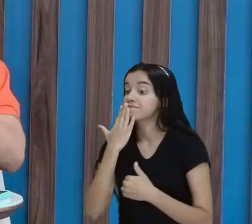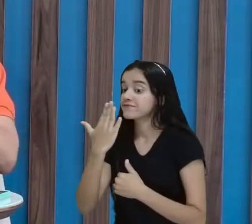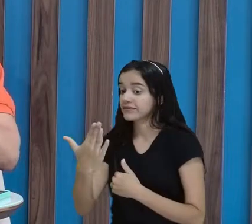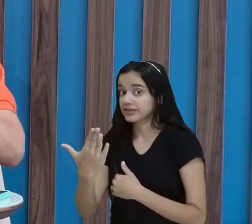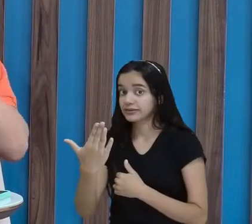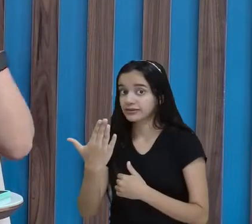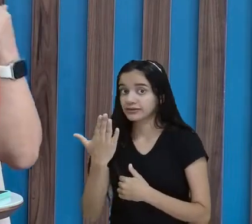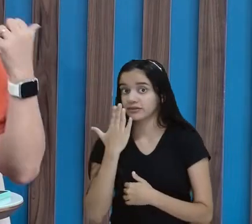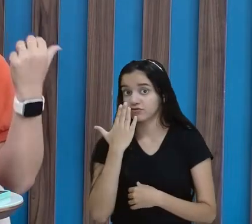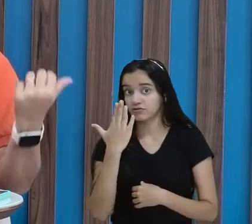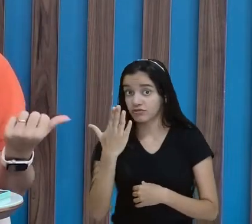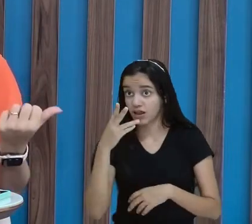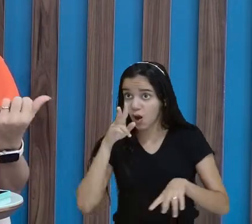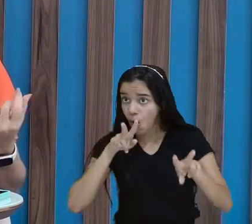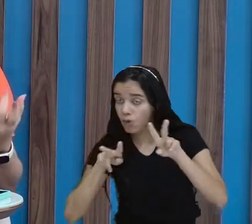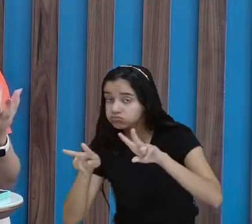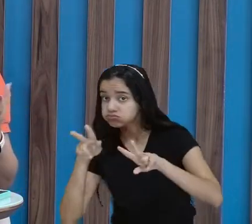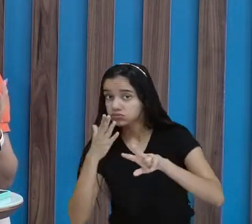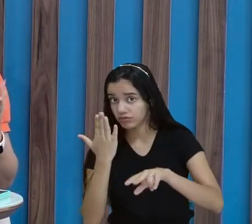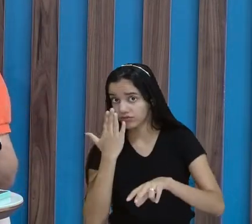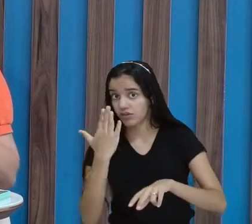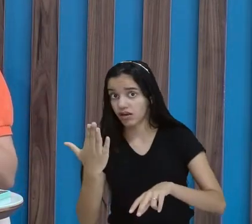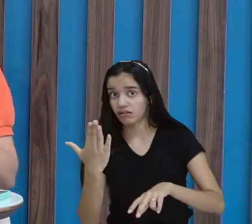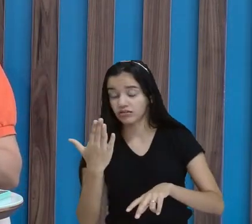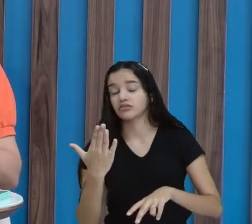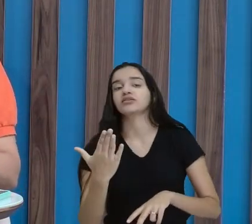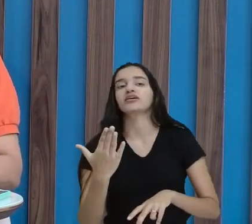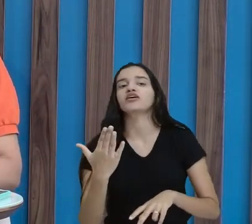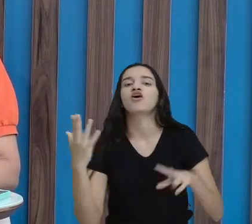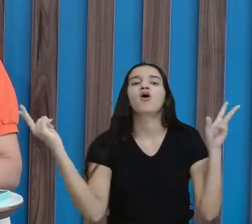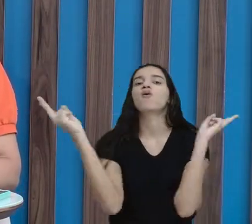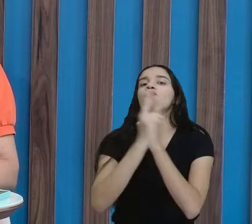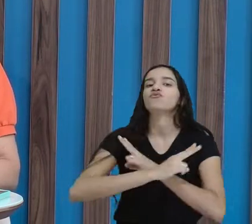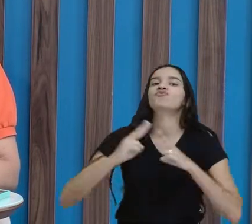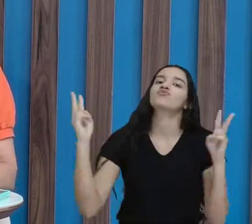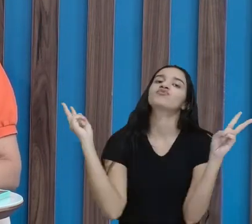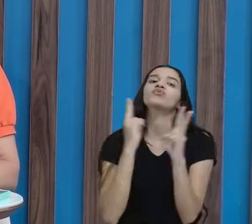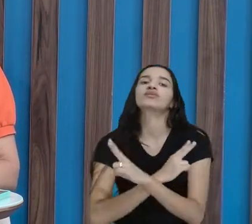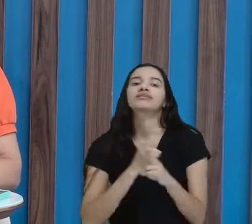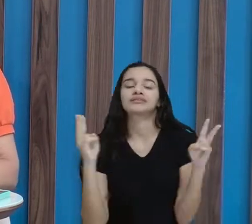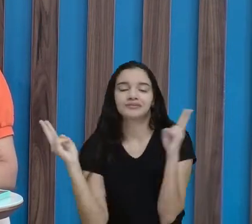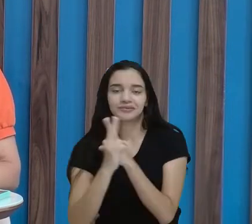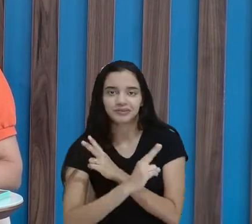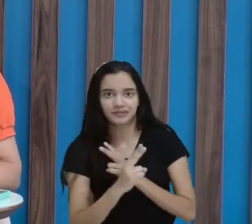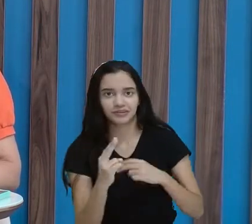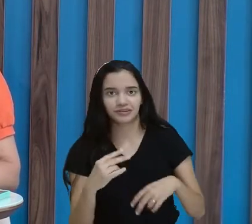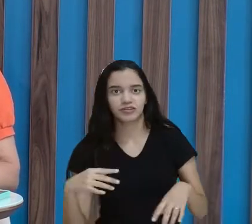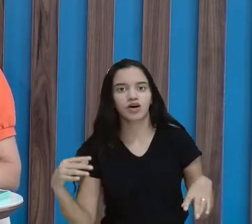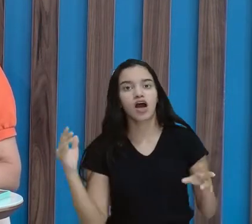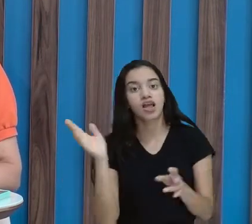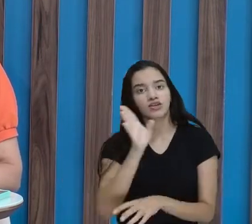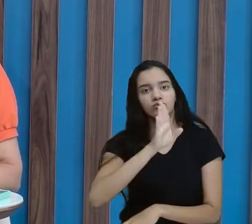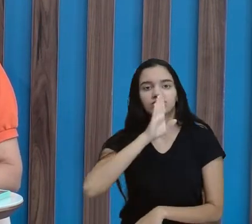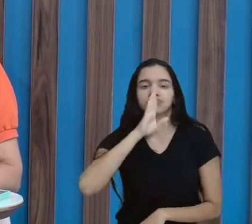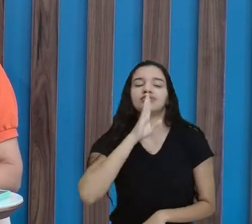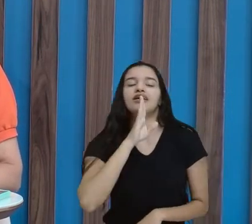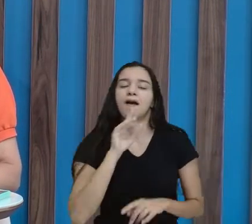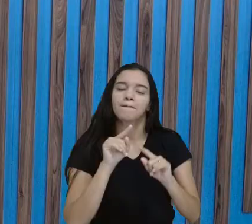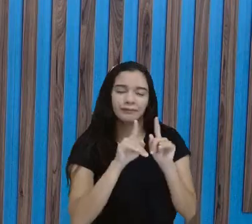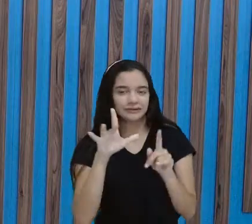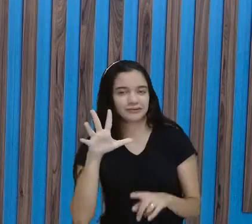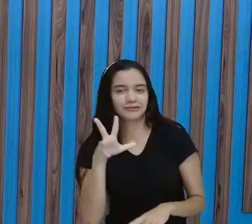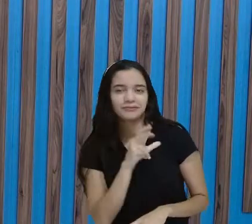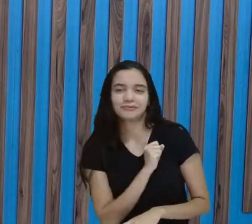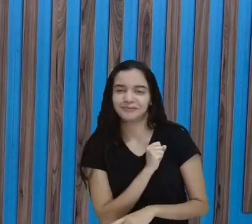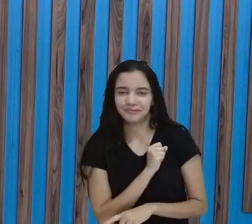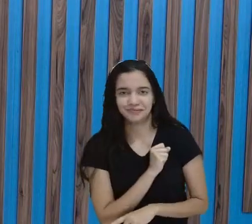Olha ele, está dizendo que olhando pela frente. Ou seja, o vento e o silêncio deve ser pela outra vista. Deve ser, mas foi poético, eu amei.